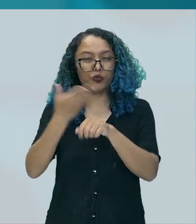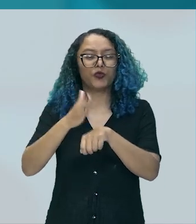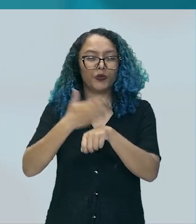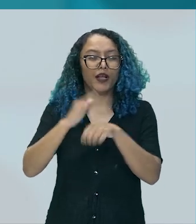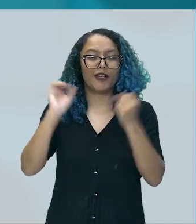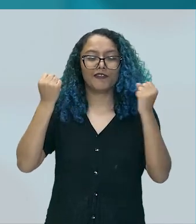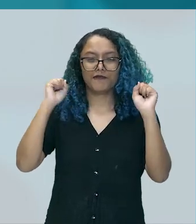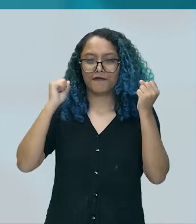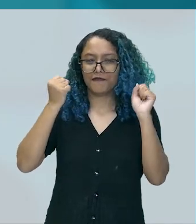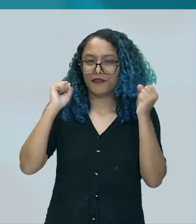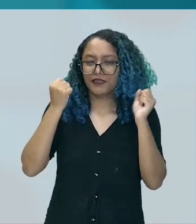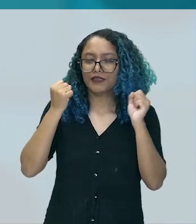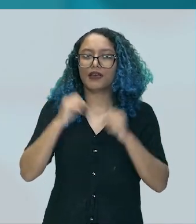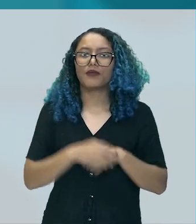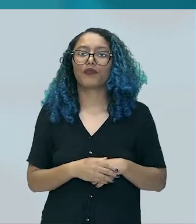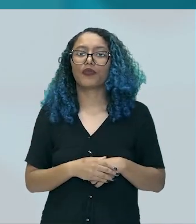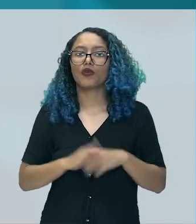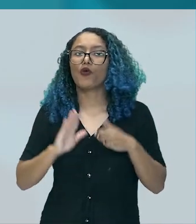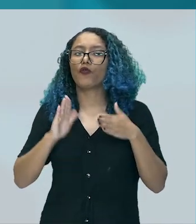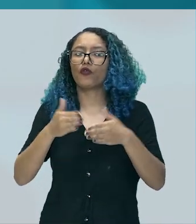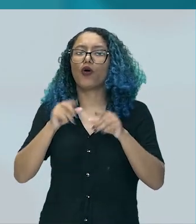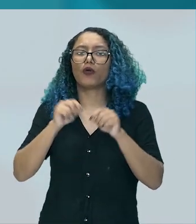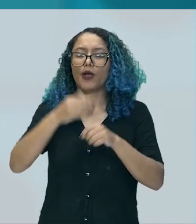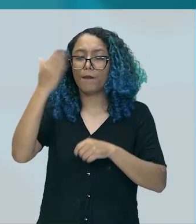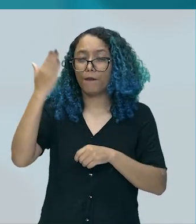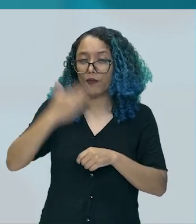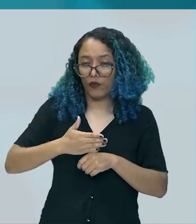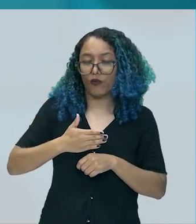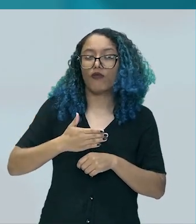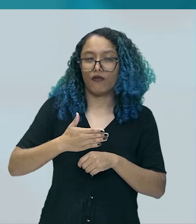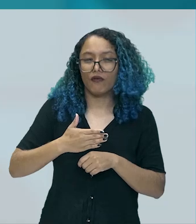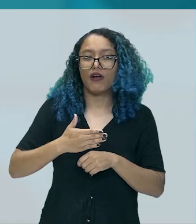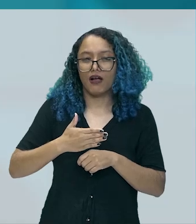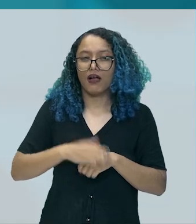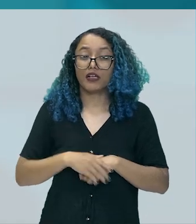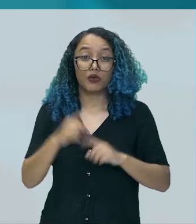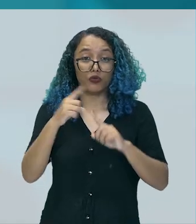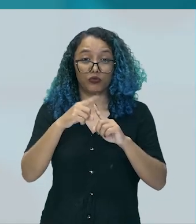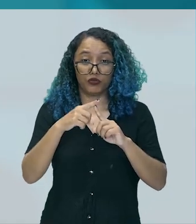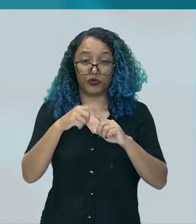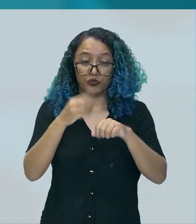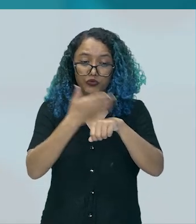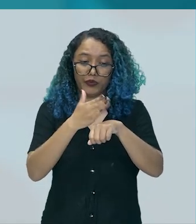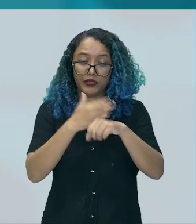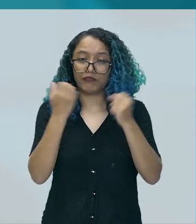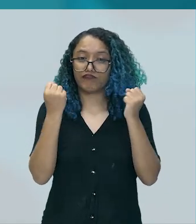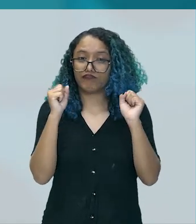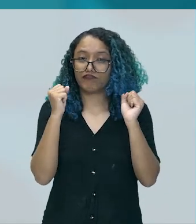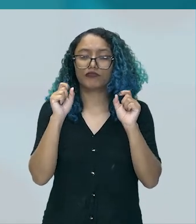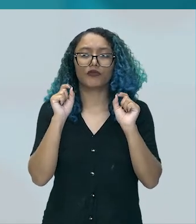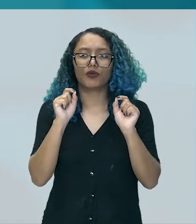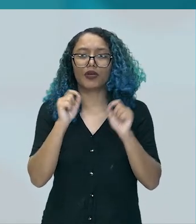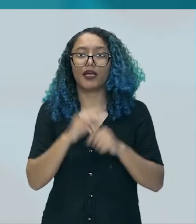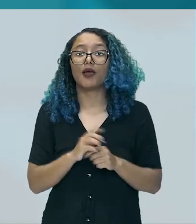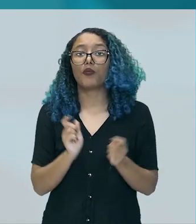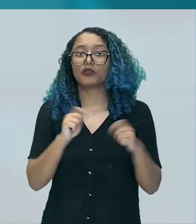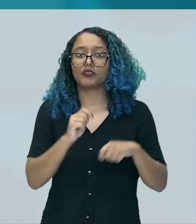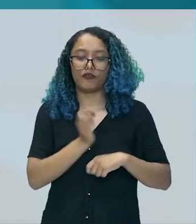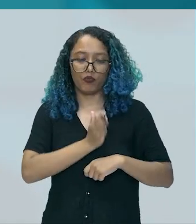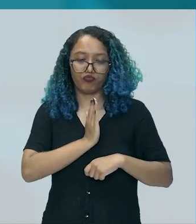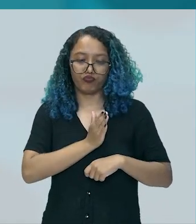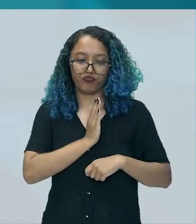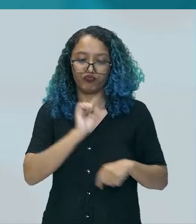como modelo exercícios originados e sistematizados. Novamente,